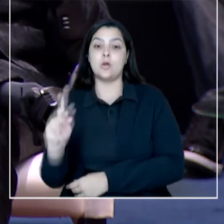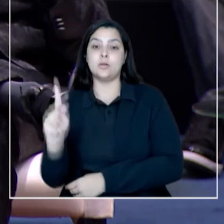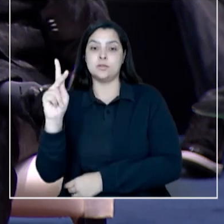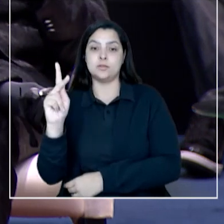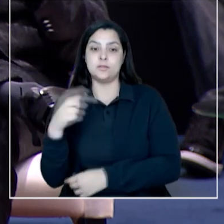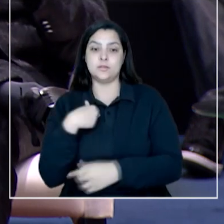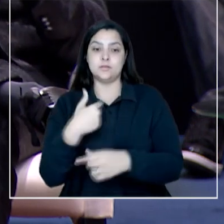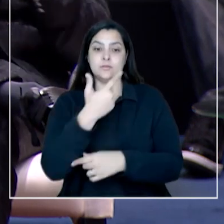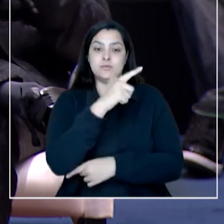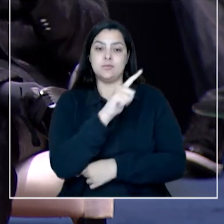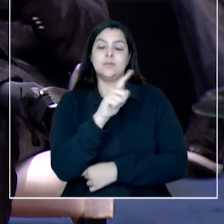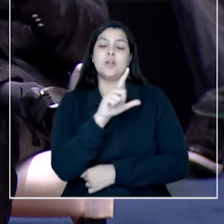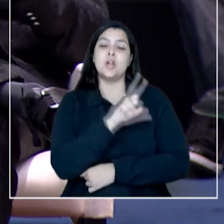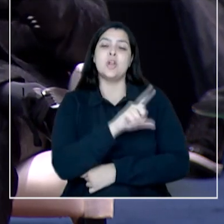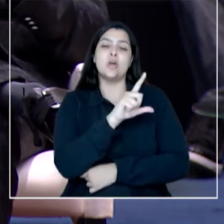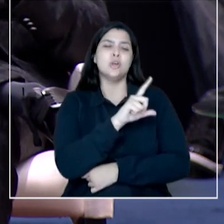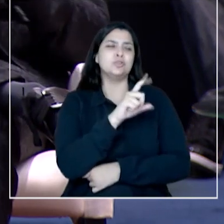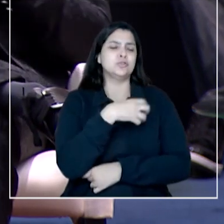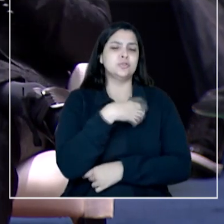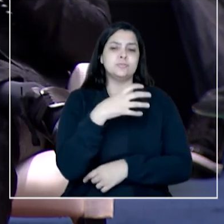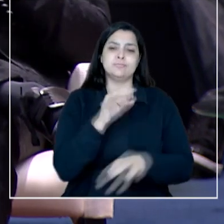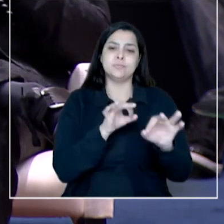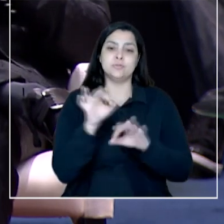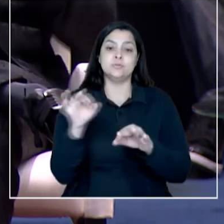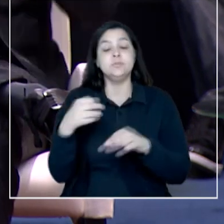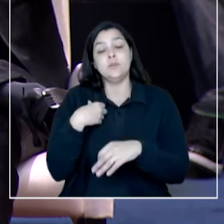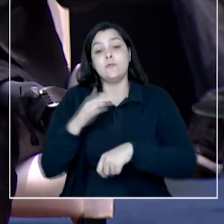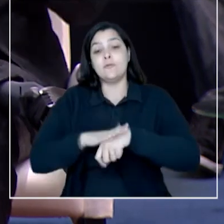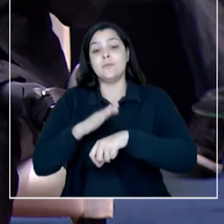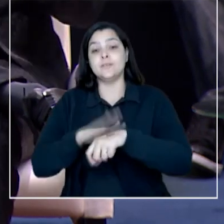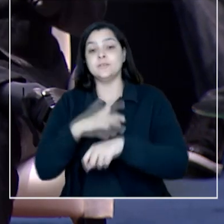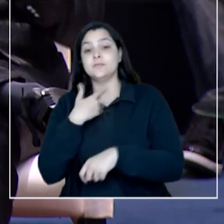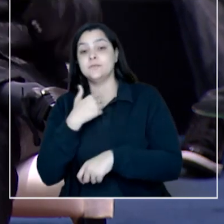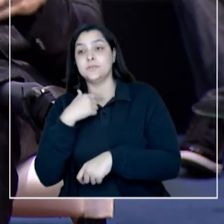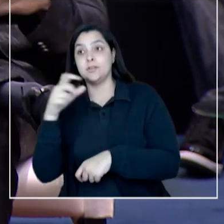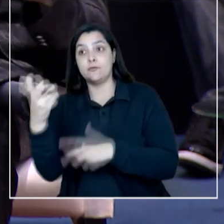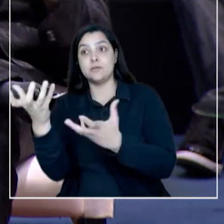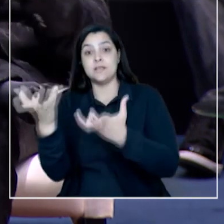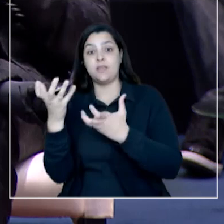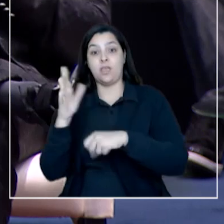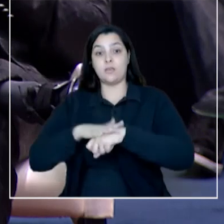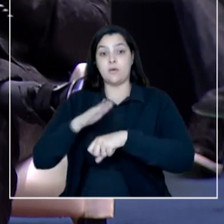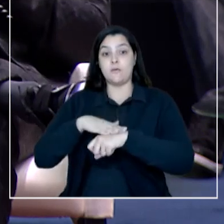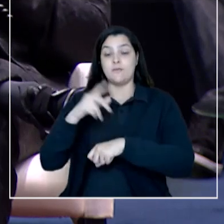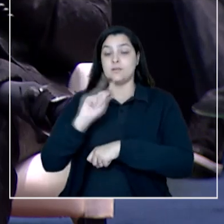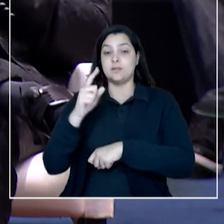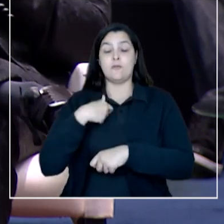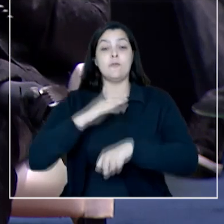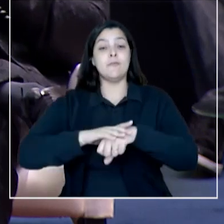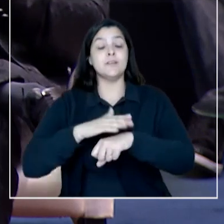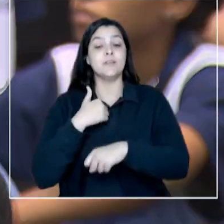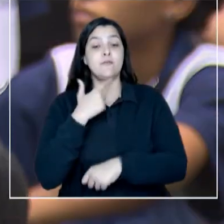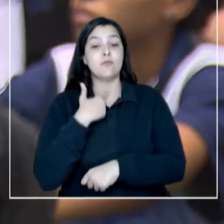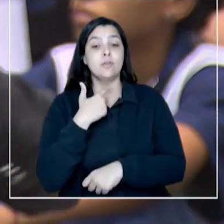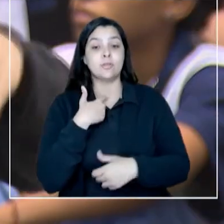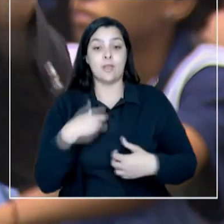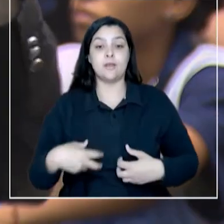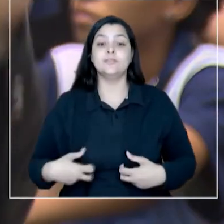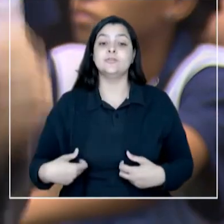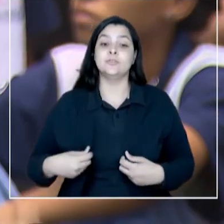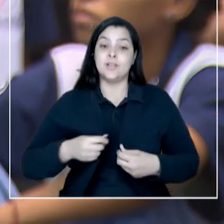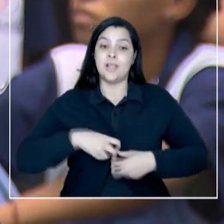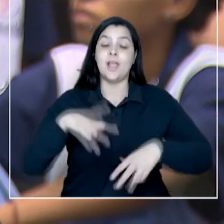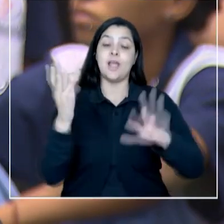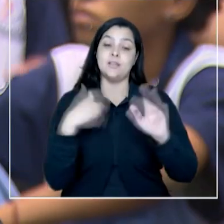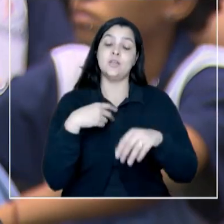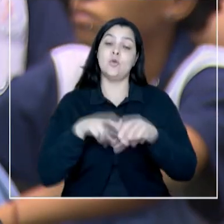chamado Lógica e tal. Falei, pai, então eu vou fazer aquilo que eu quero e não o que você quer que eu faça. E aí foi onde eu comecei a ter a minha própria